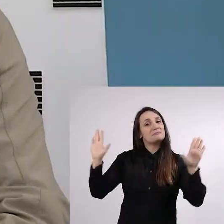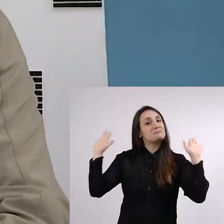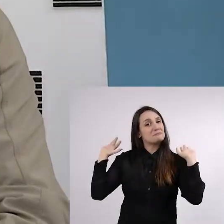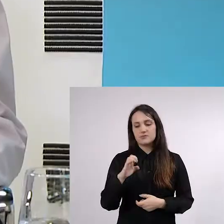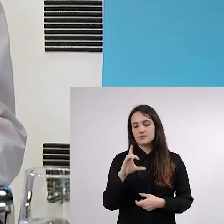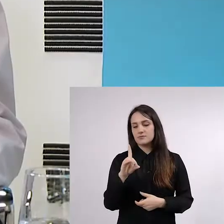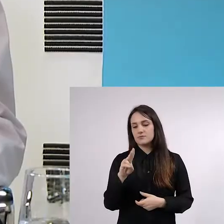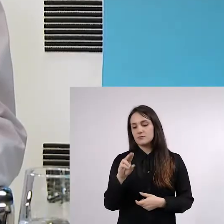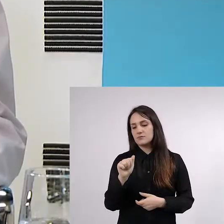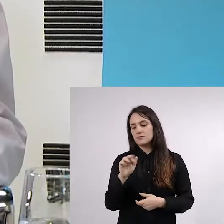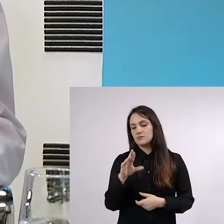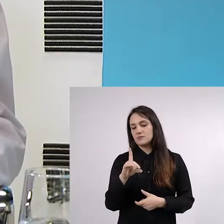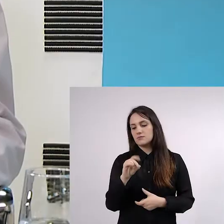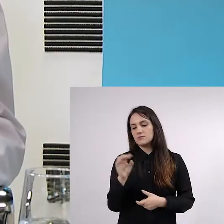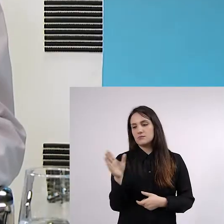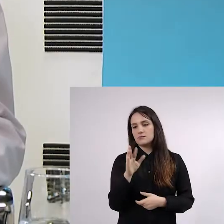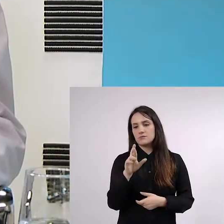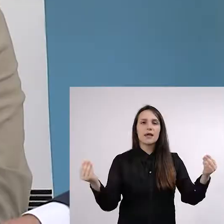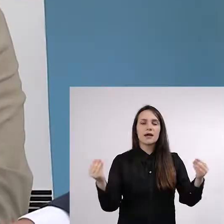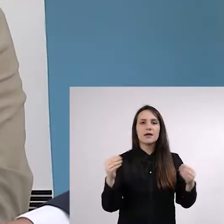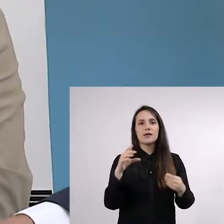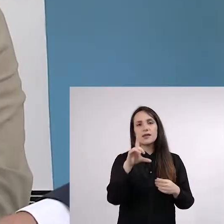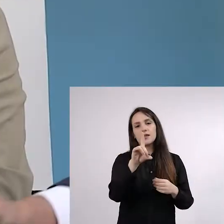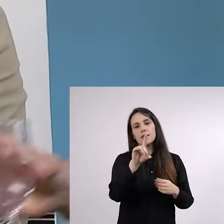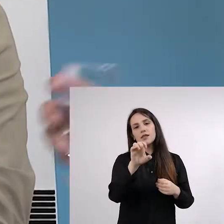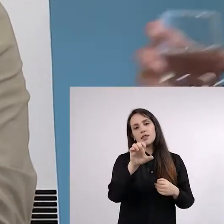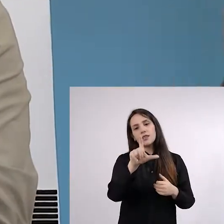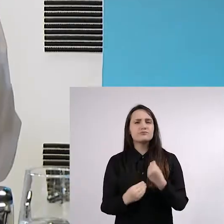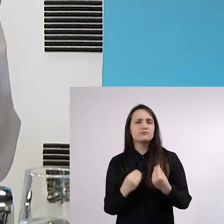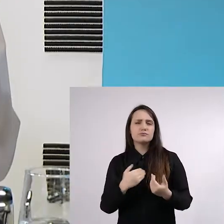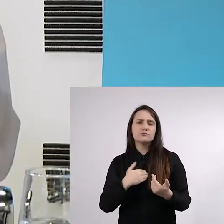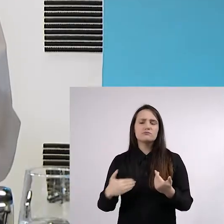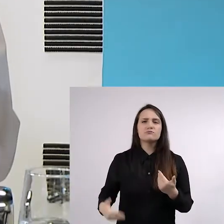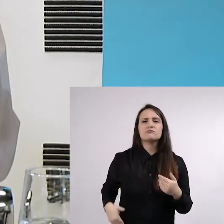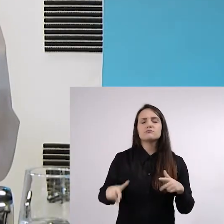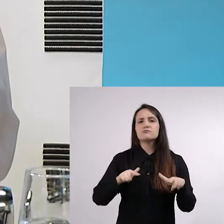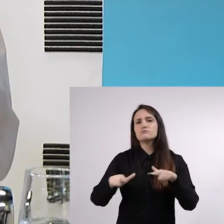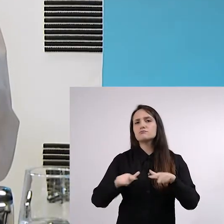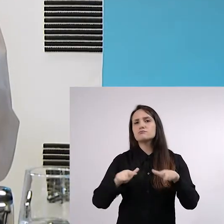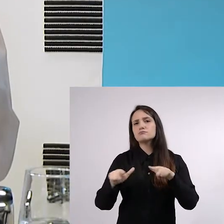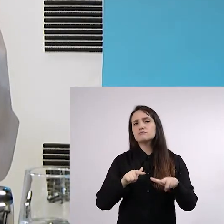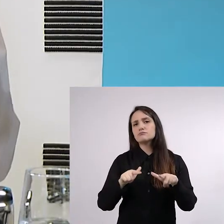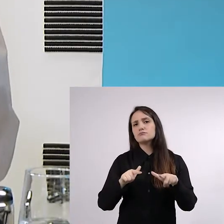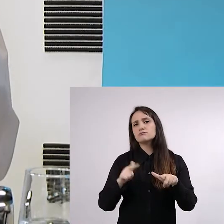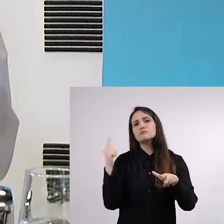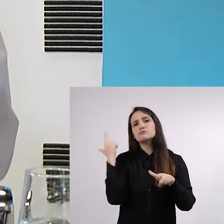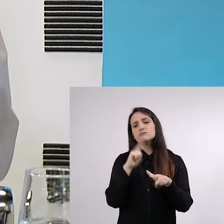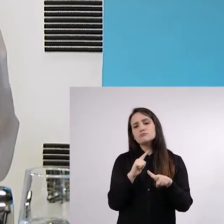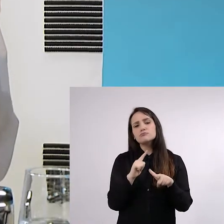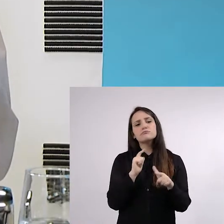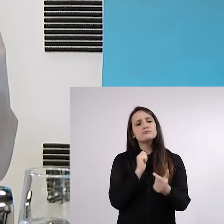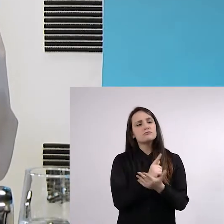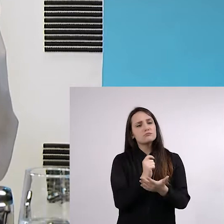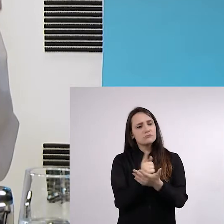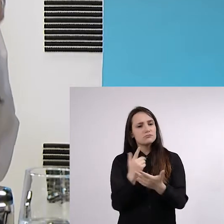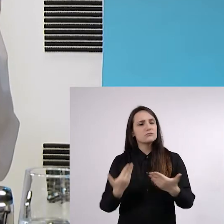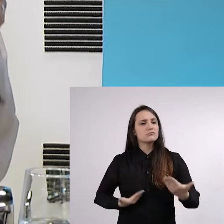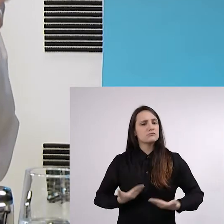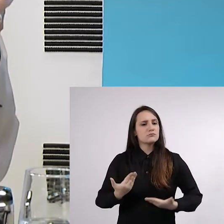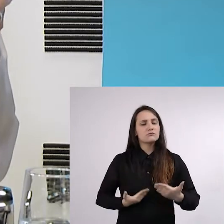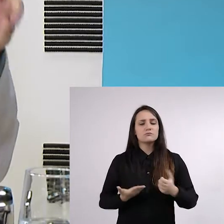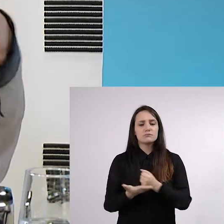governo, Eduardo Riedel. Secretário, como que o governo está trabalhando no sentido de manter todos os